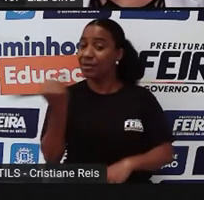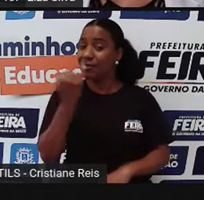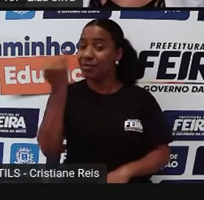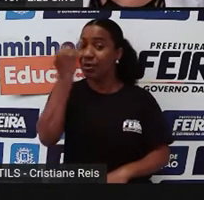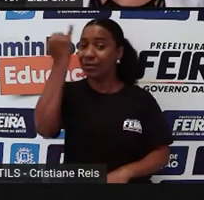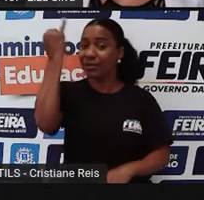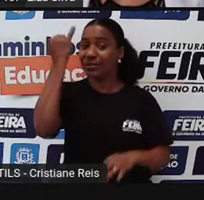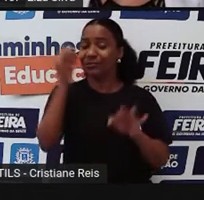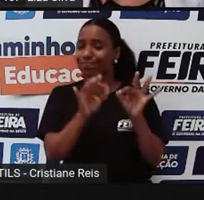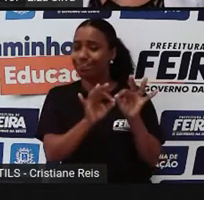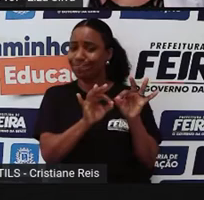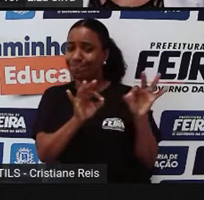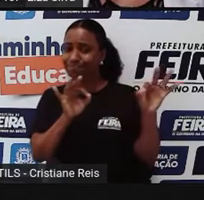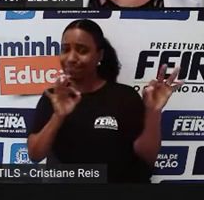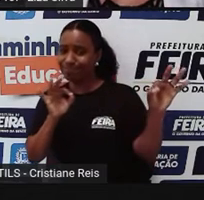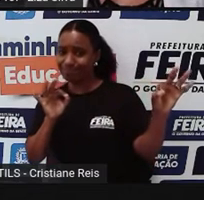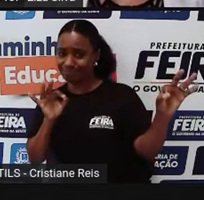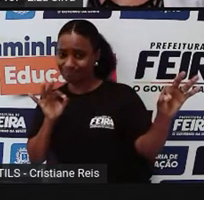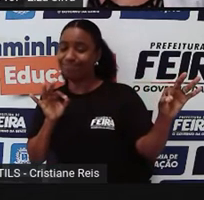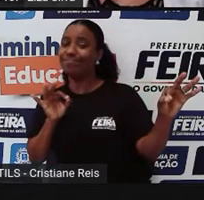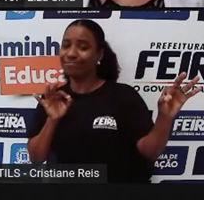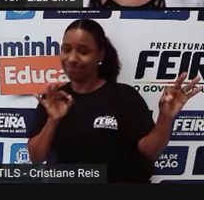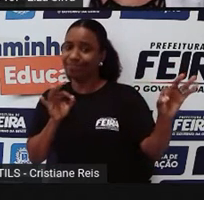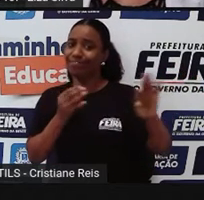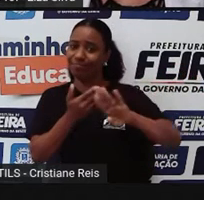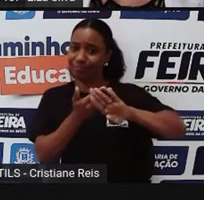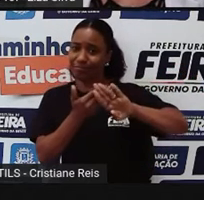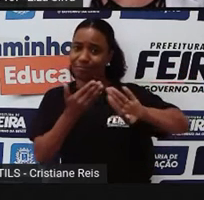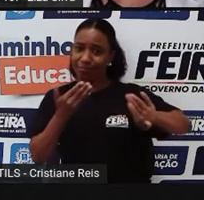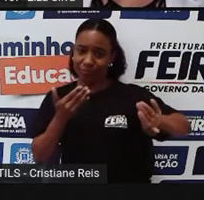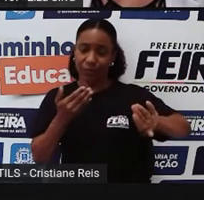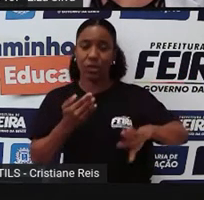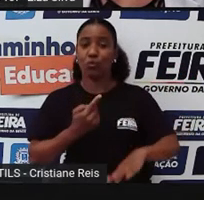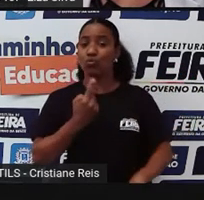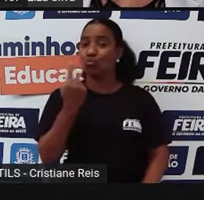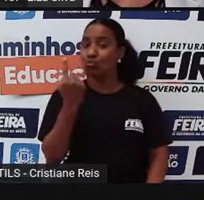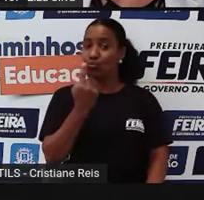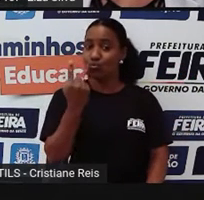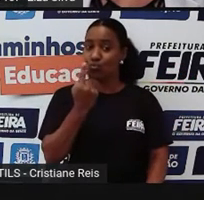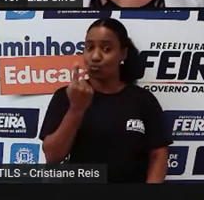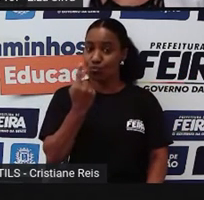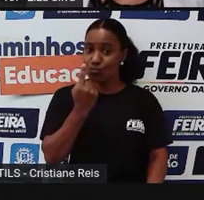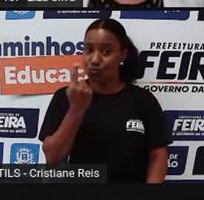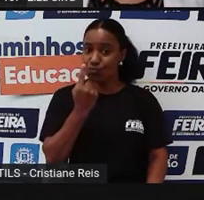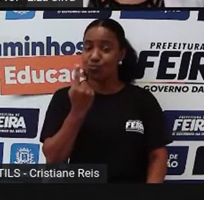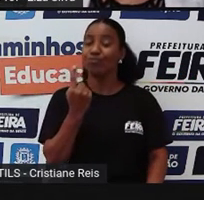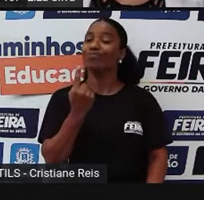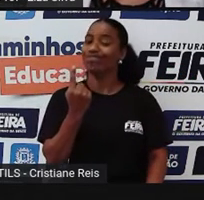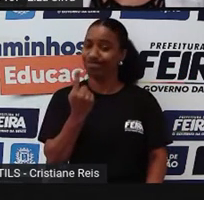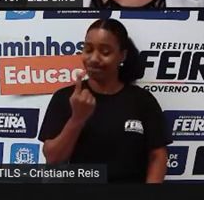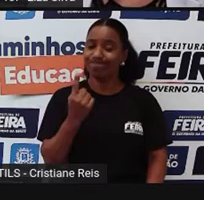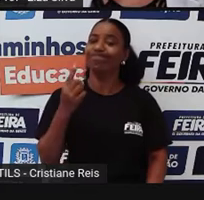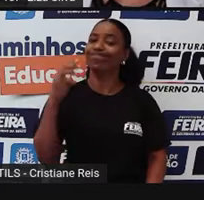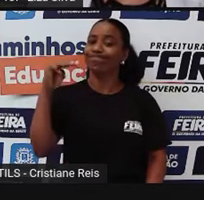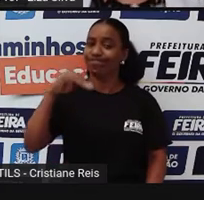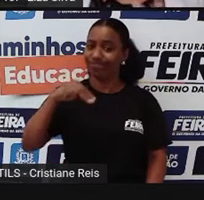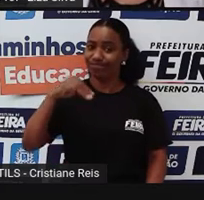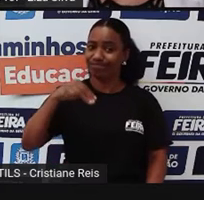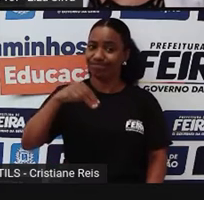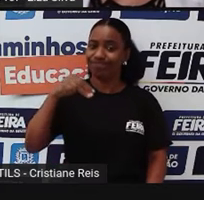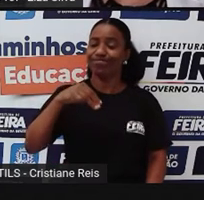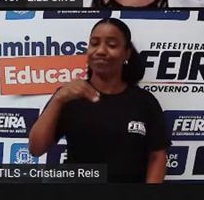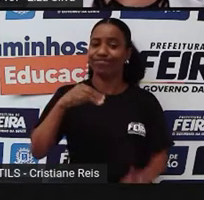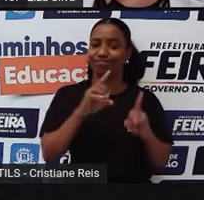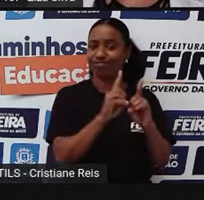armeiro meta trifit distance between yourself in one mantenha no mínimo